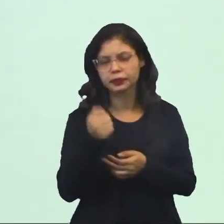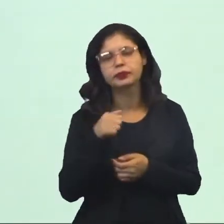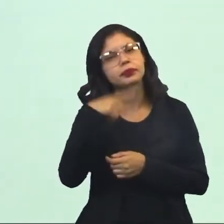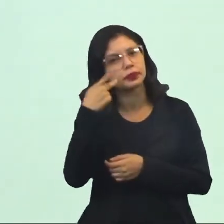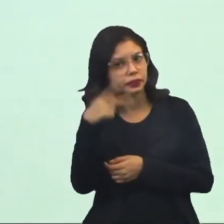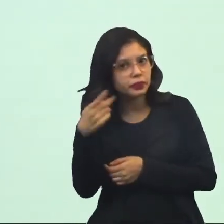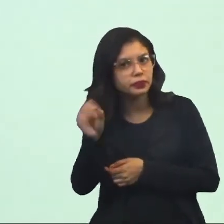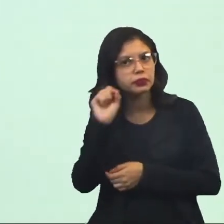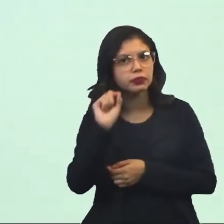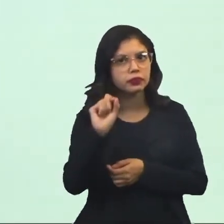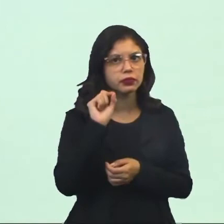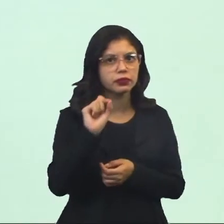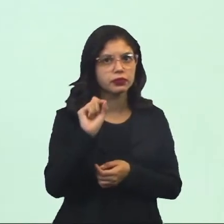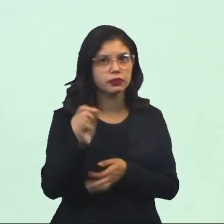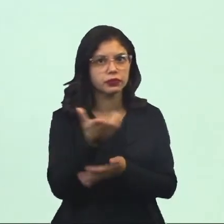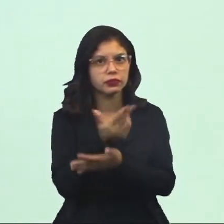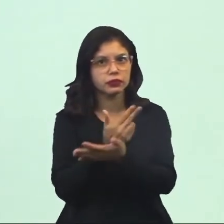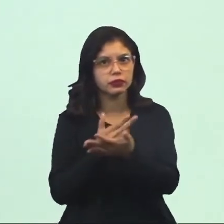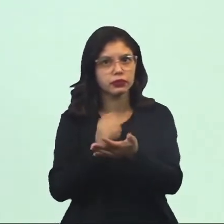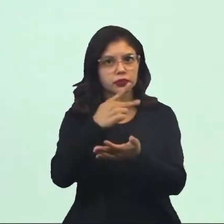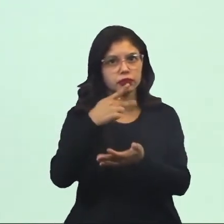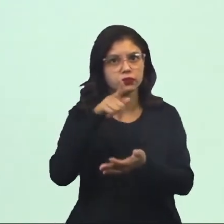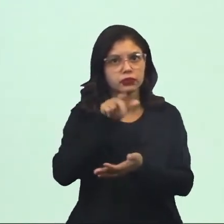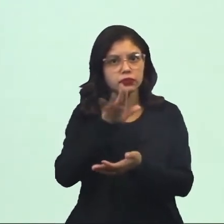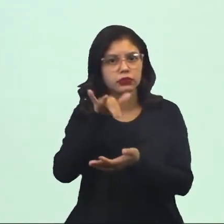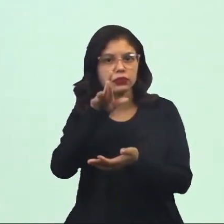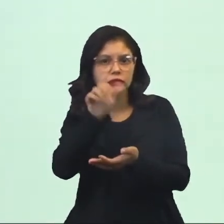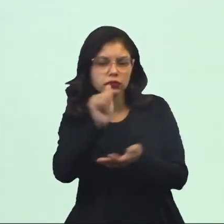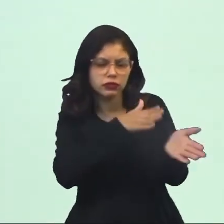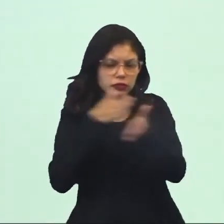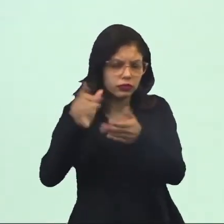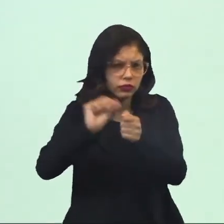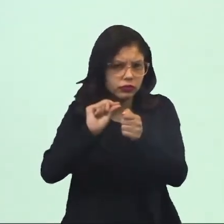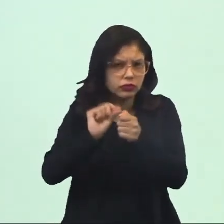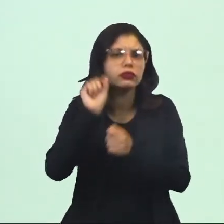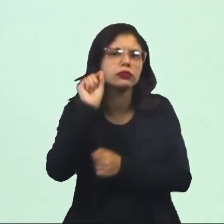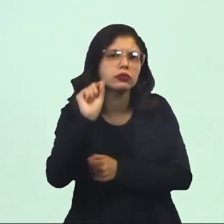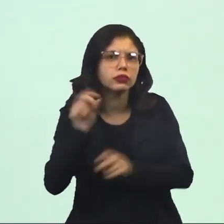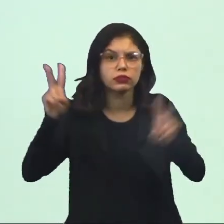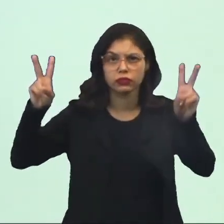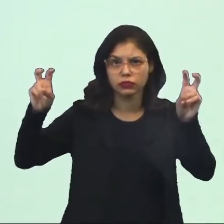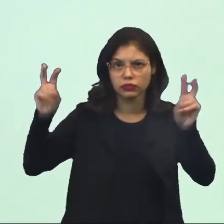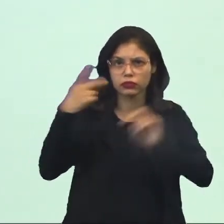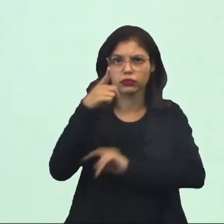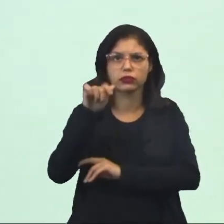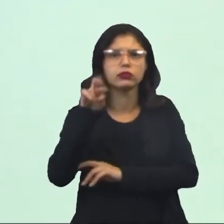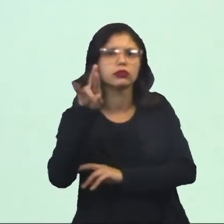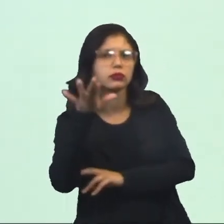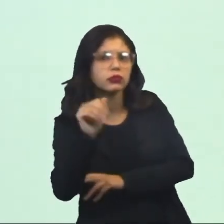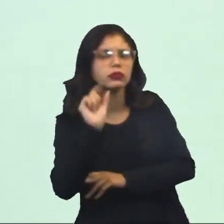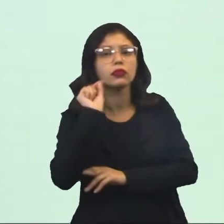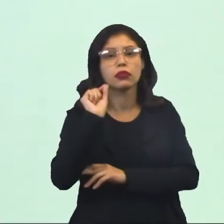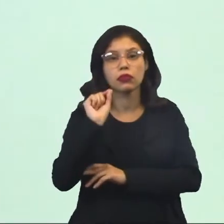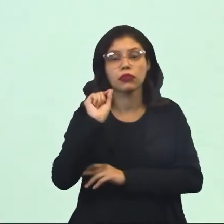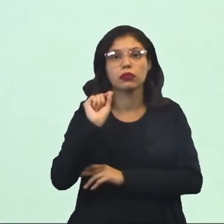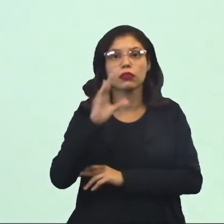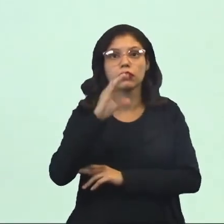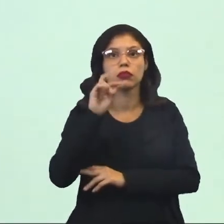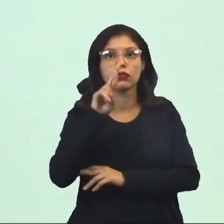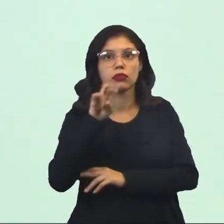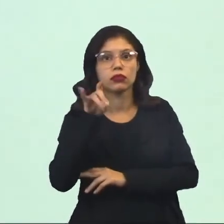dizer o que seria essa arte plumária? O que é feito a partir desse termo arte plumária? O que será que os